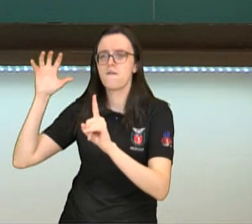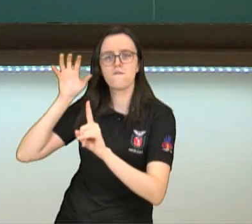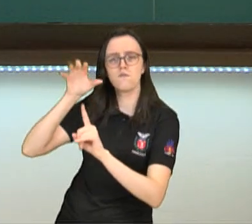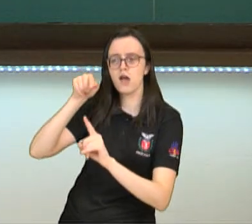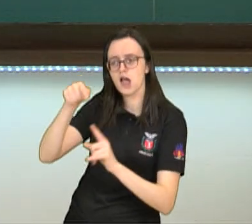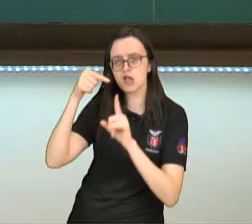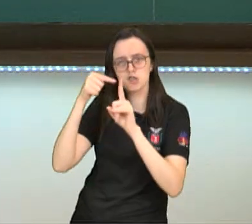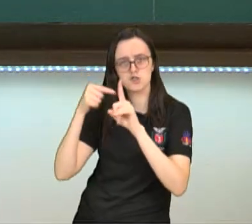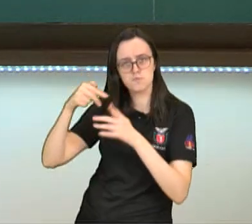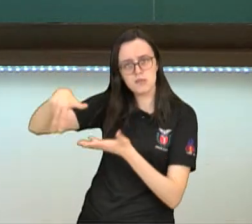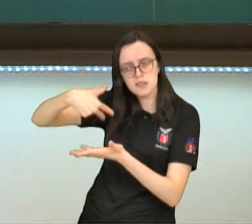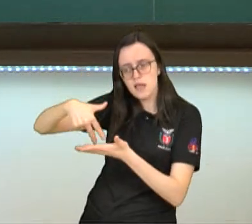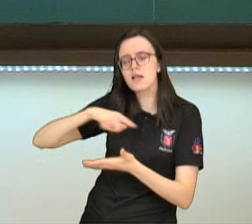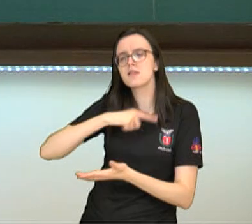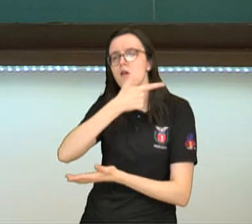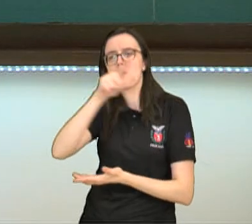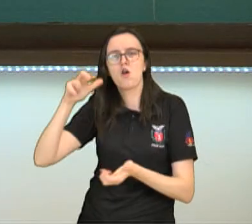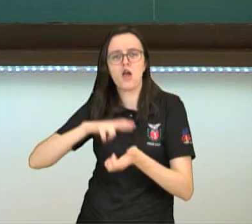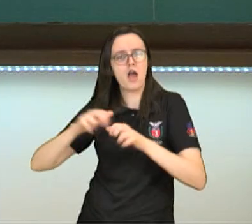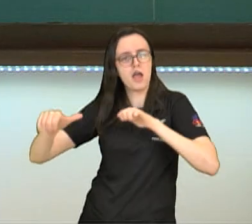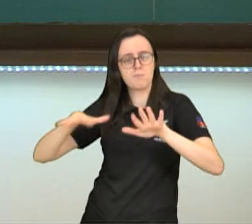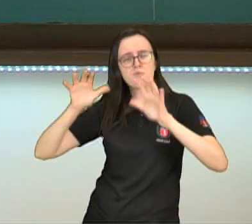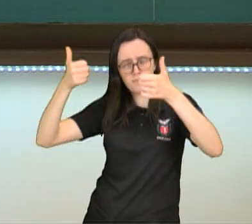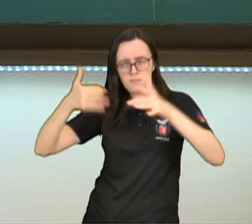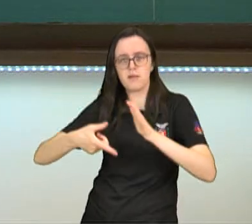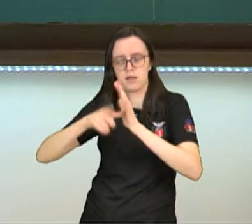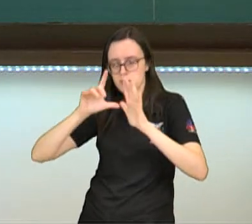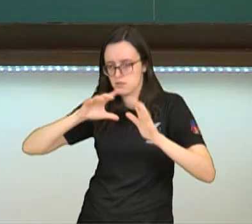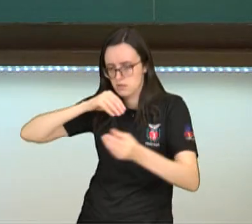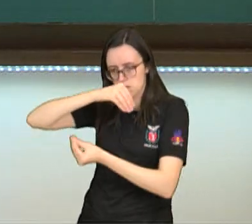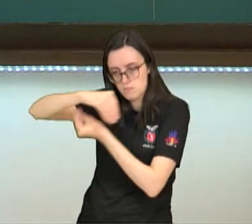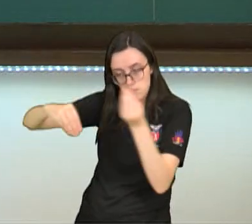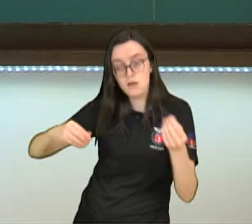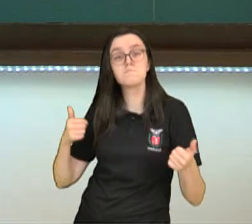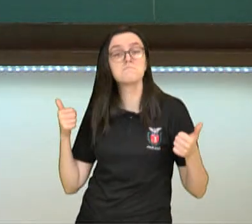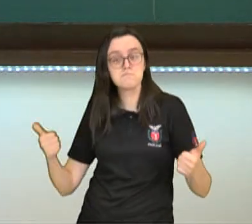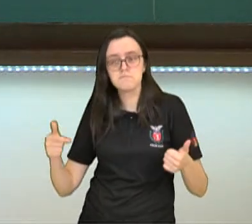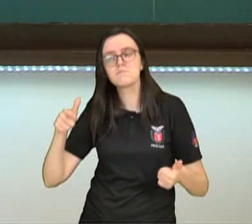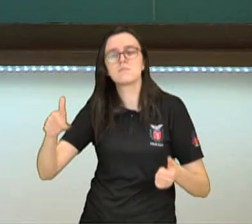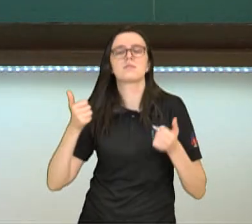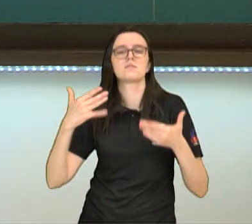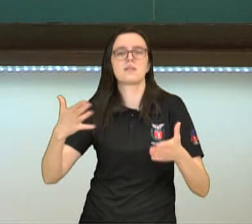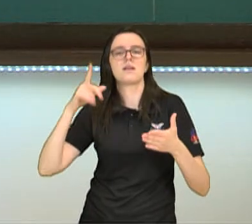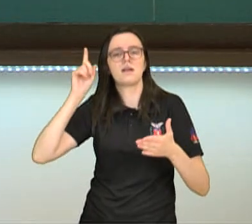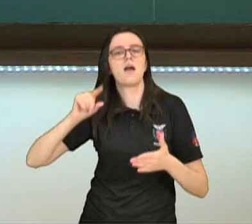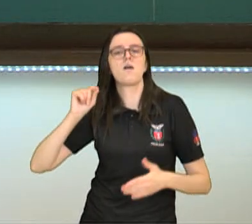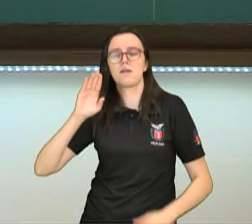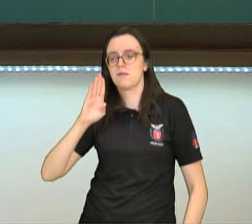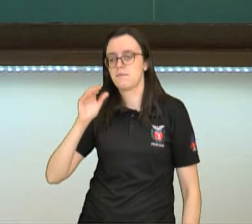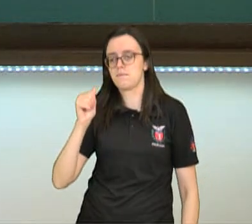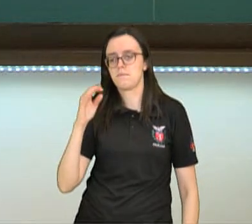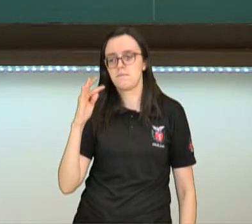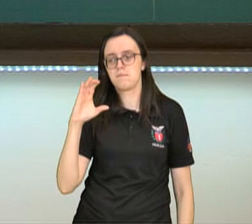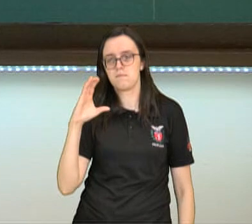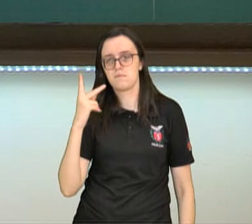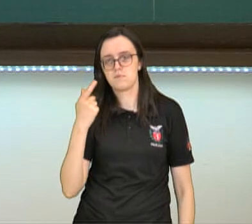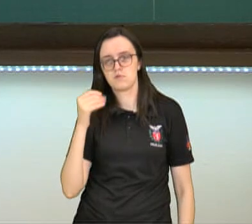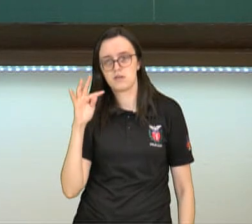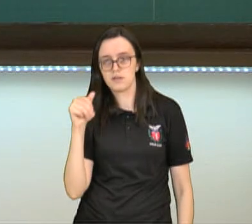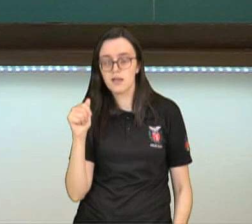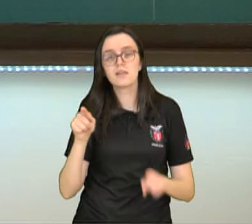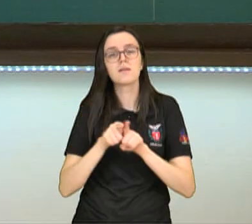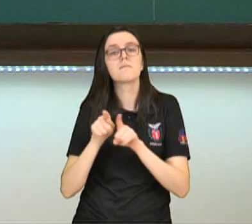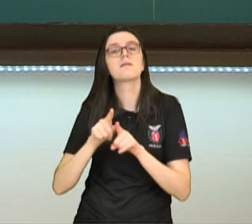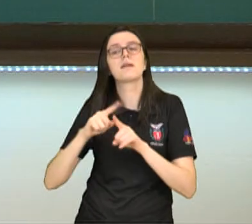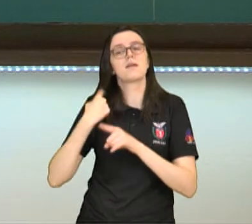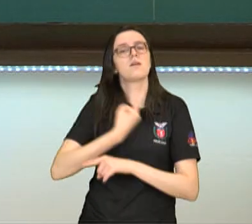até de outros ritmos, como a gente viu ali anteriormente, né? E daí ela estrutura a bachata como a forma como nós conhecemos,